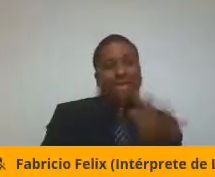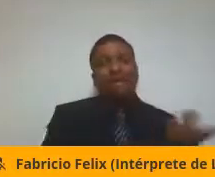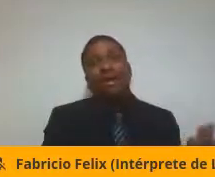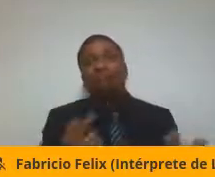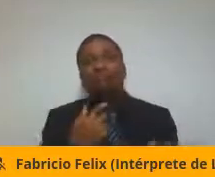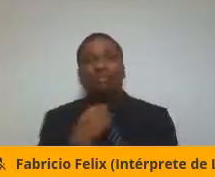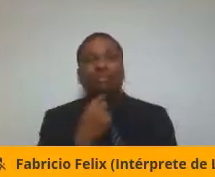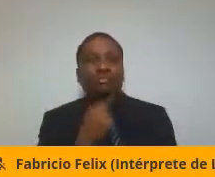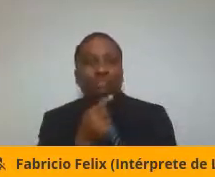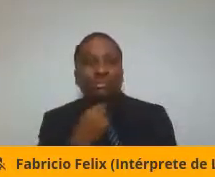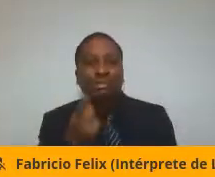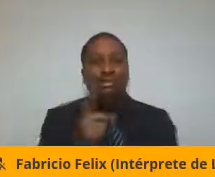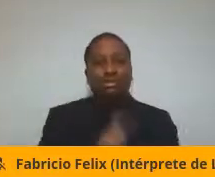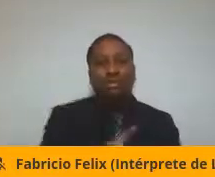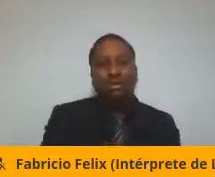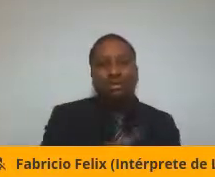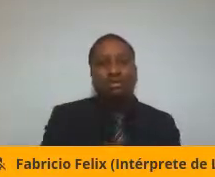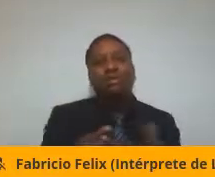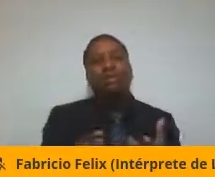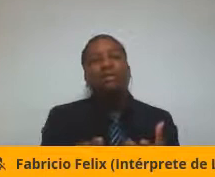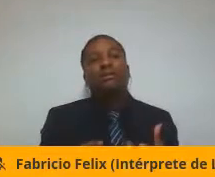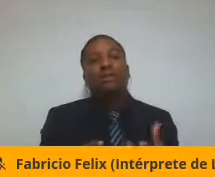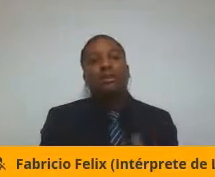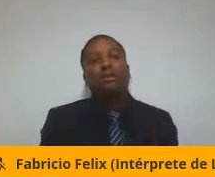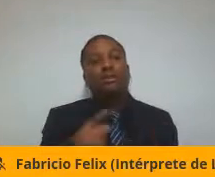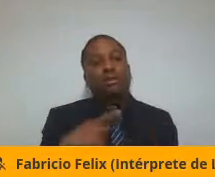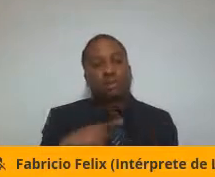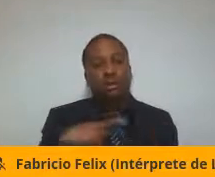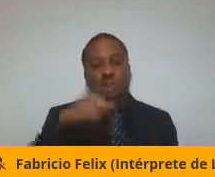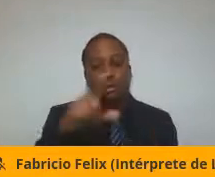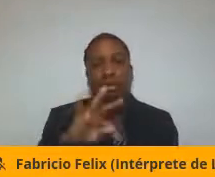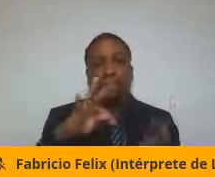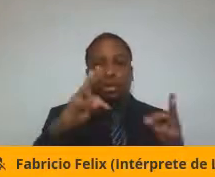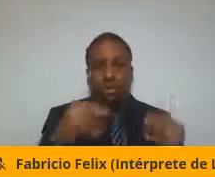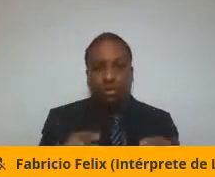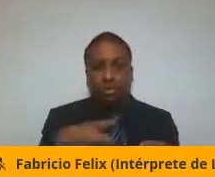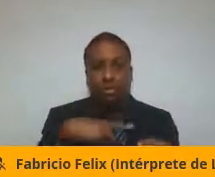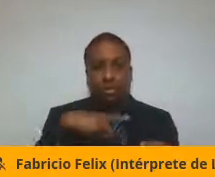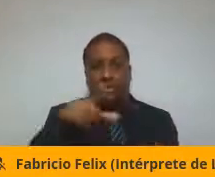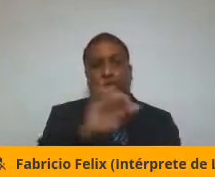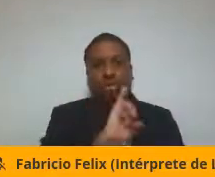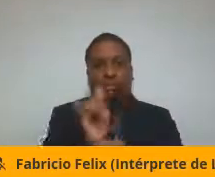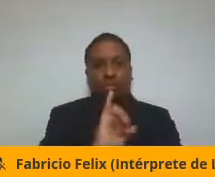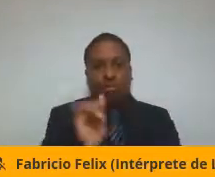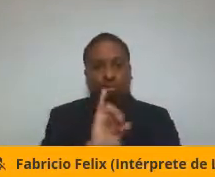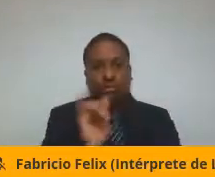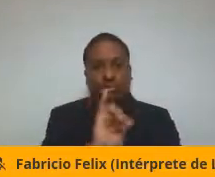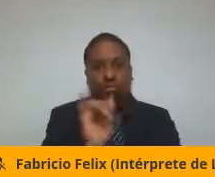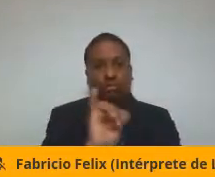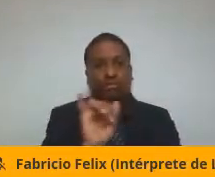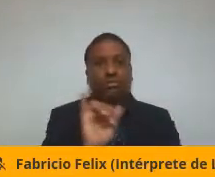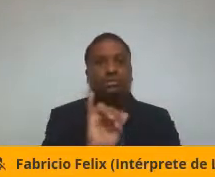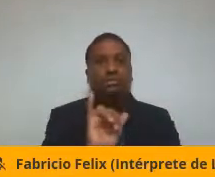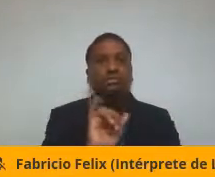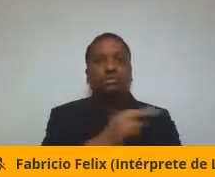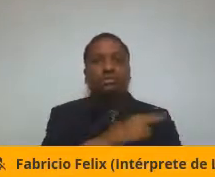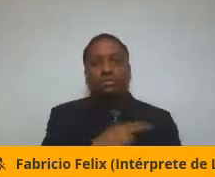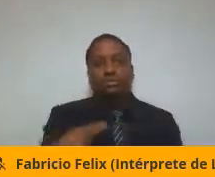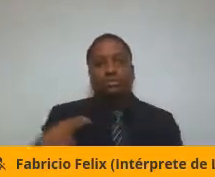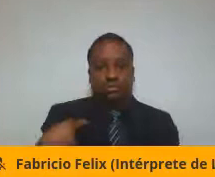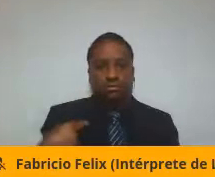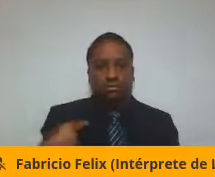no horário, durante a live, as apresentações vão ficar todas salvas no YouTube da Uncisal, tá bom? para quem